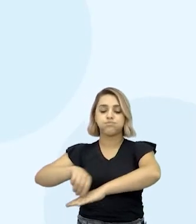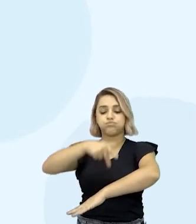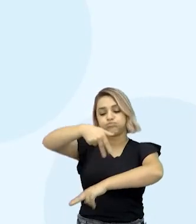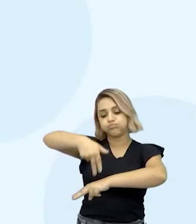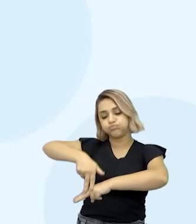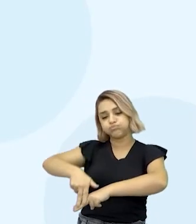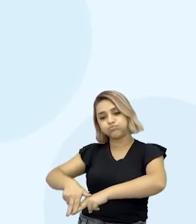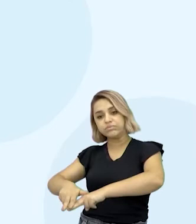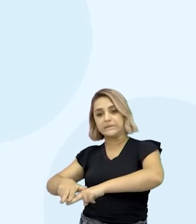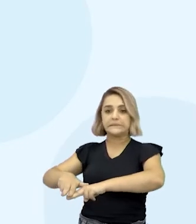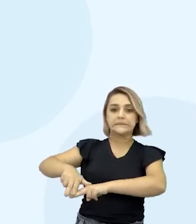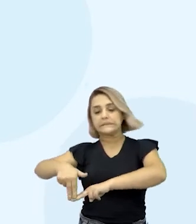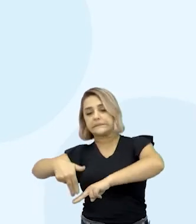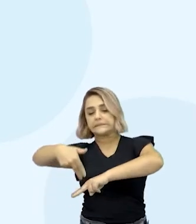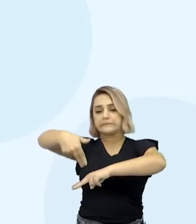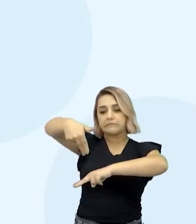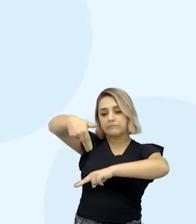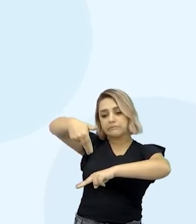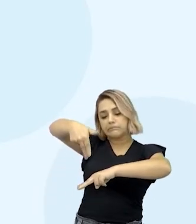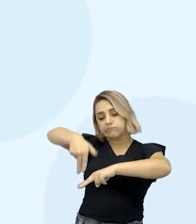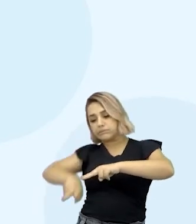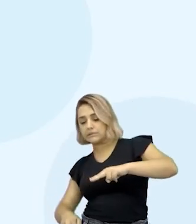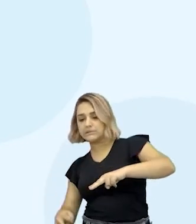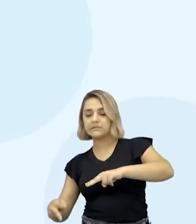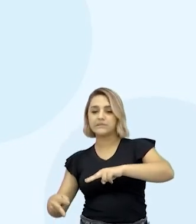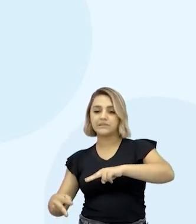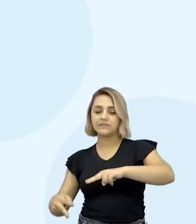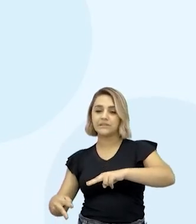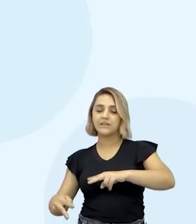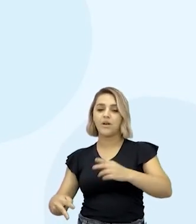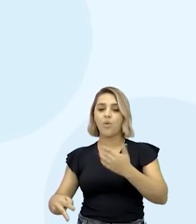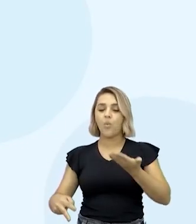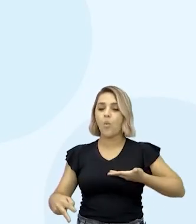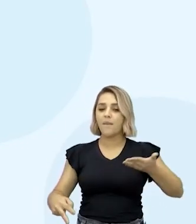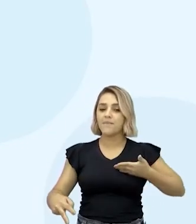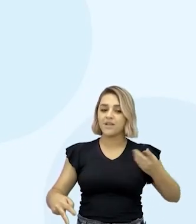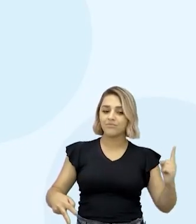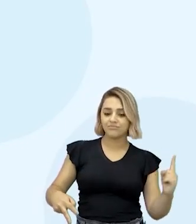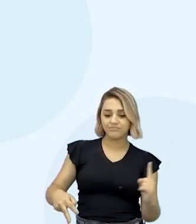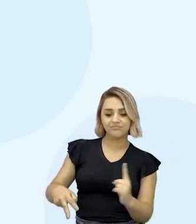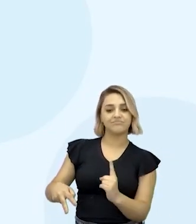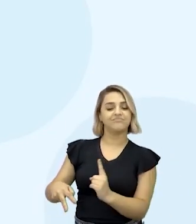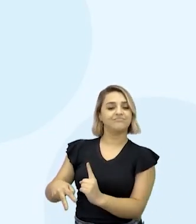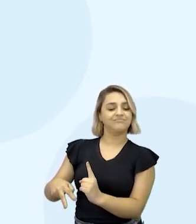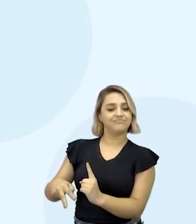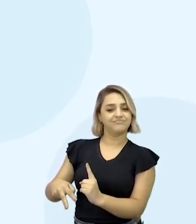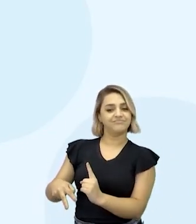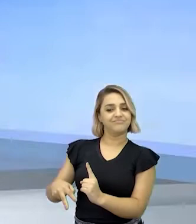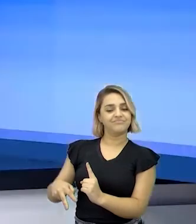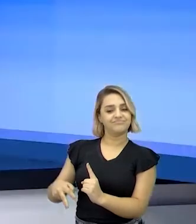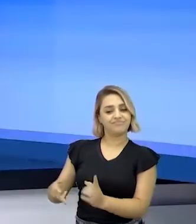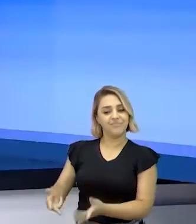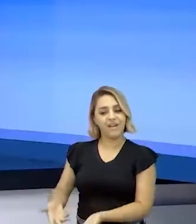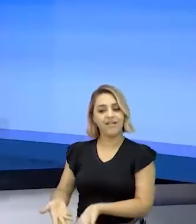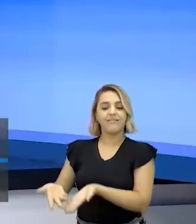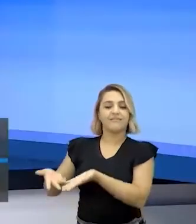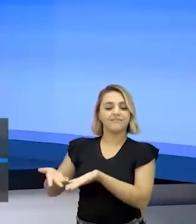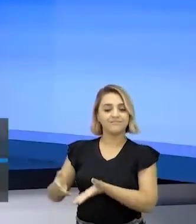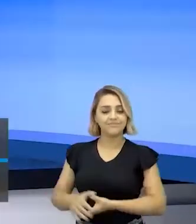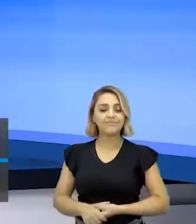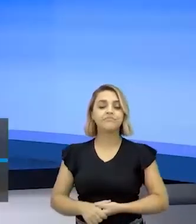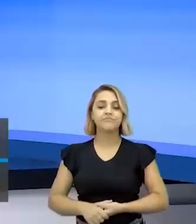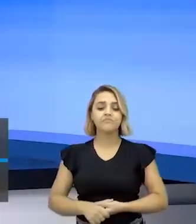e caí. O amigo veio me dar uma força. Pronto, em qualquer situação, deu para entender? Porque a gente começa sempre falando, às